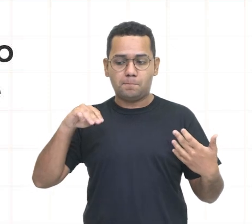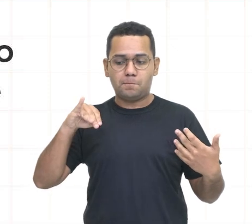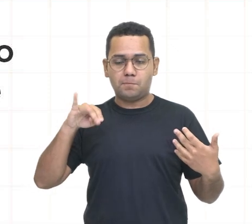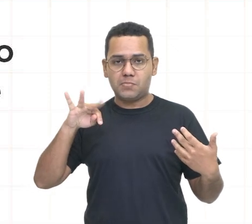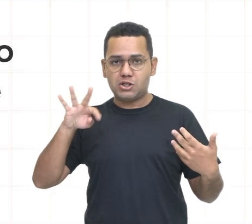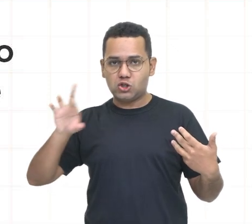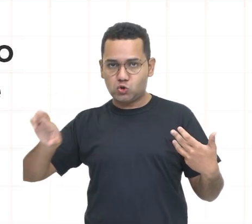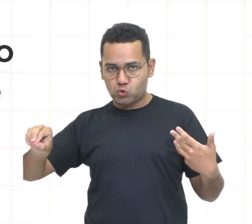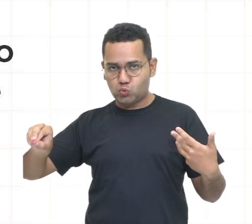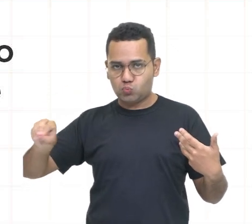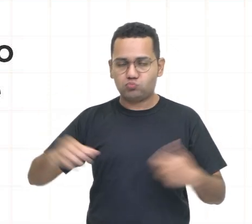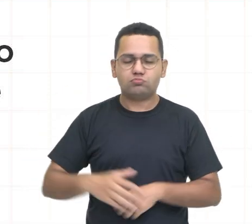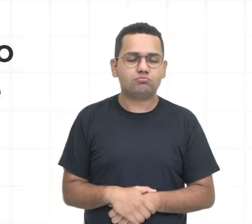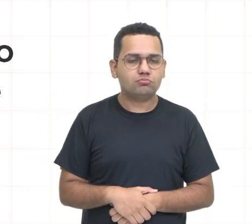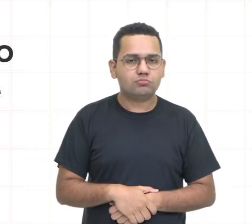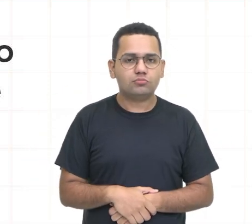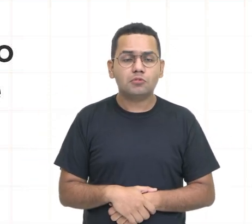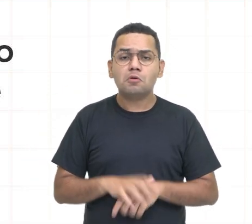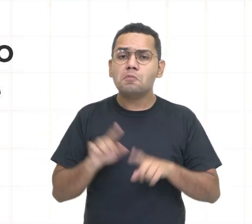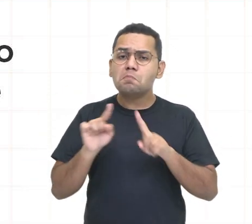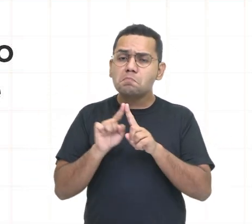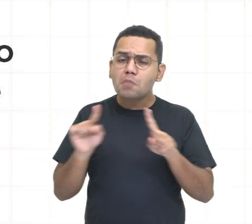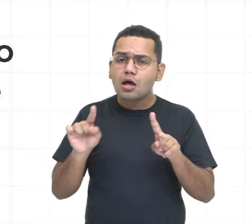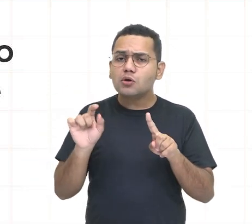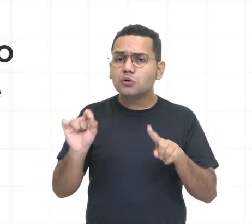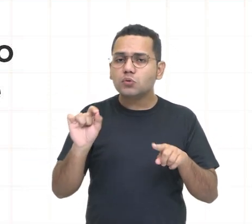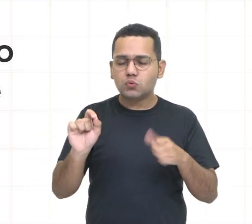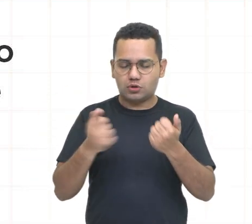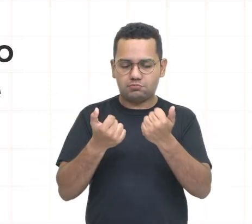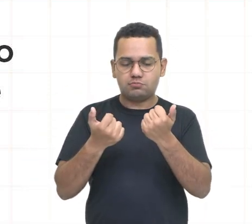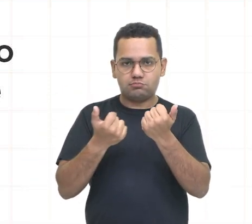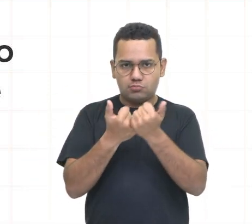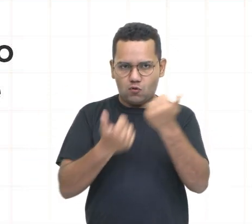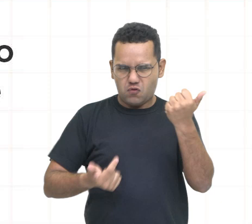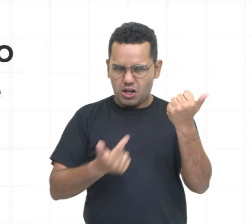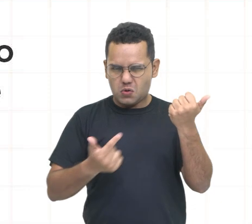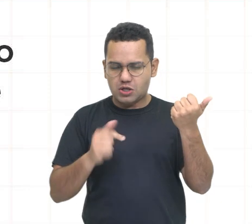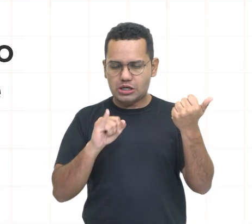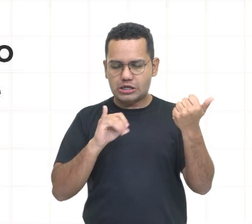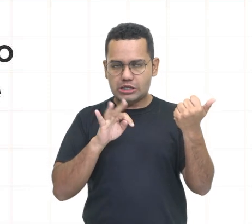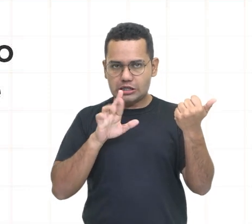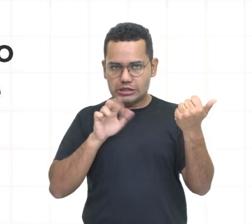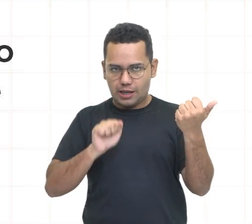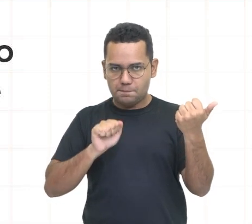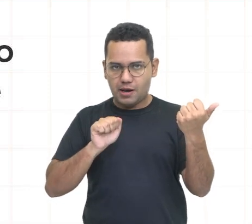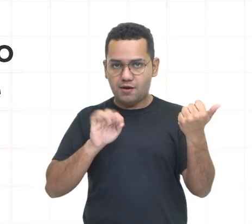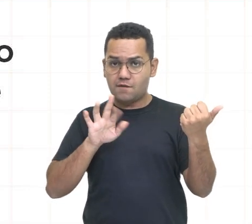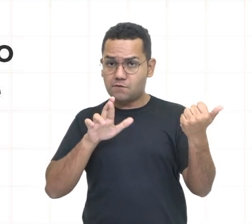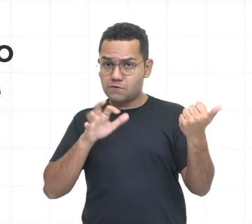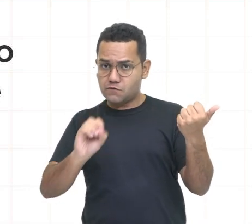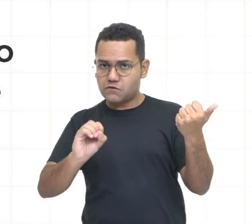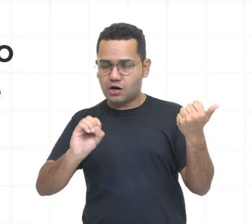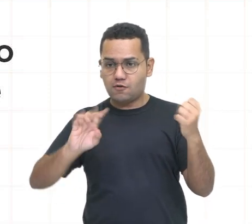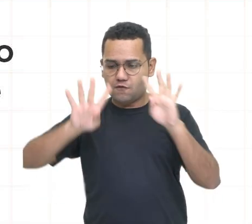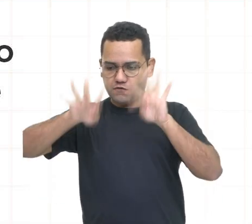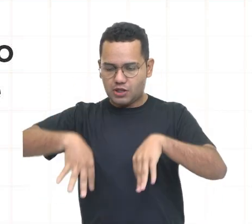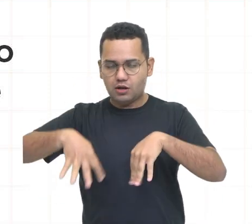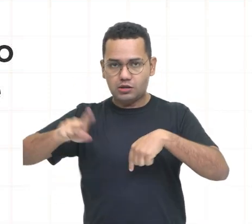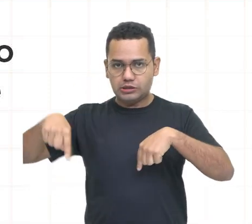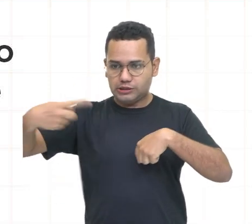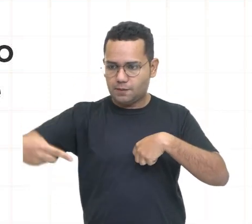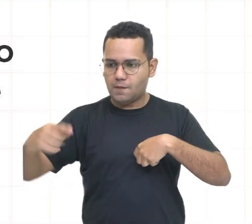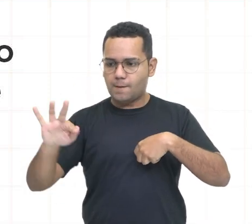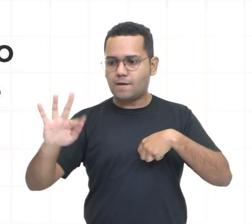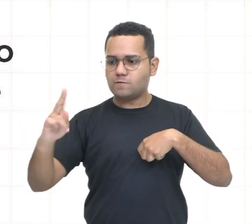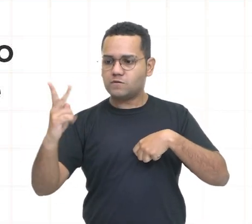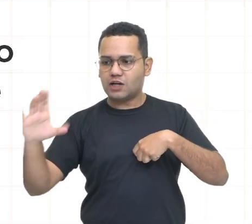vai herdar um Brasil já mais estabilizado e que também vai implementar